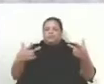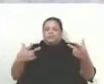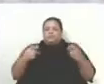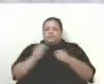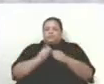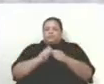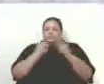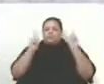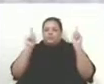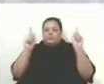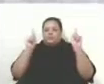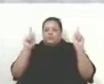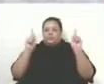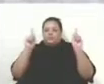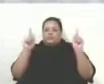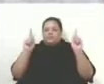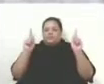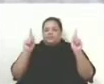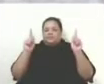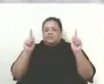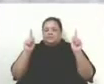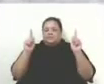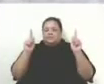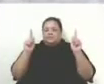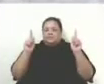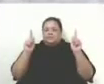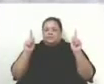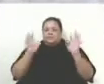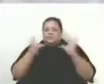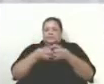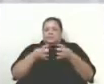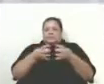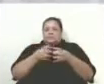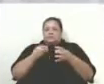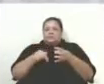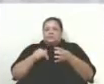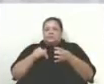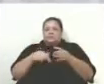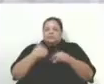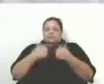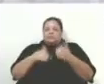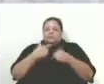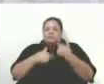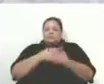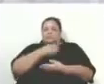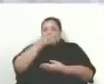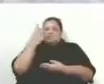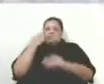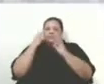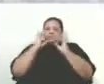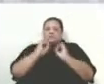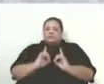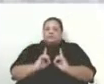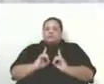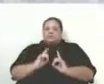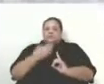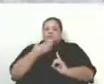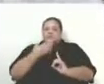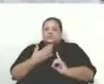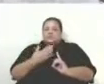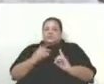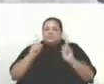é isso que a gente está solicitando, a comissão desta casa que trabalha com pessoas com deficiência, solicitando uma campanha